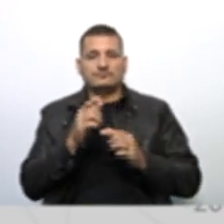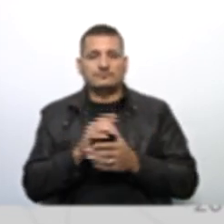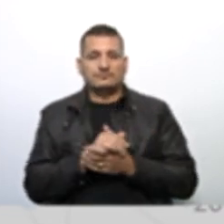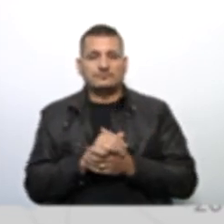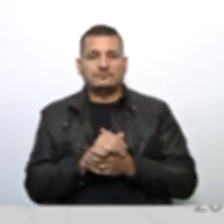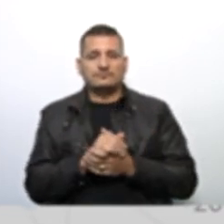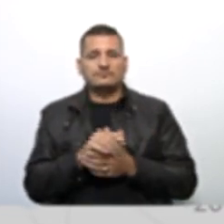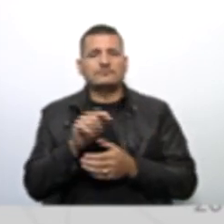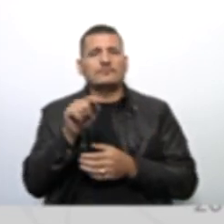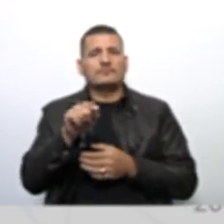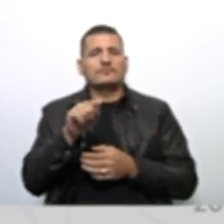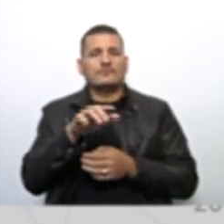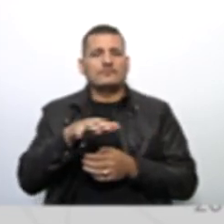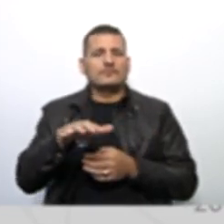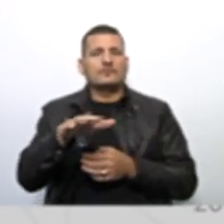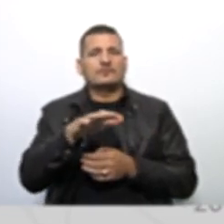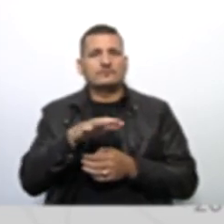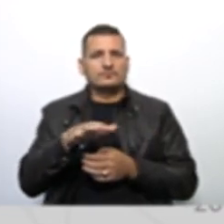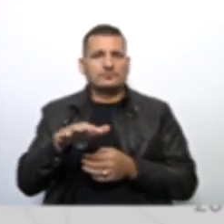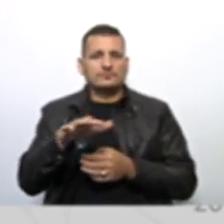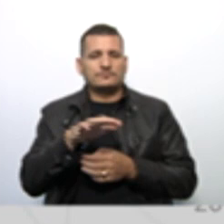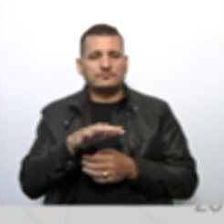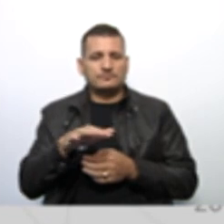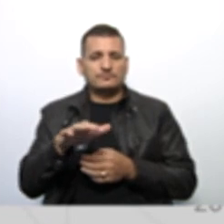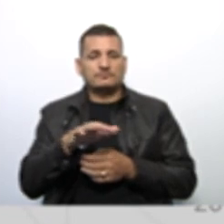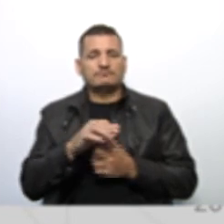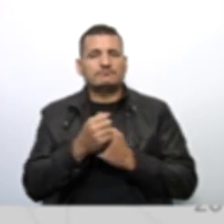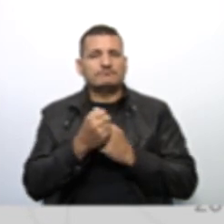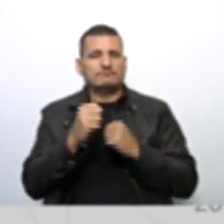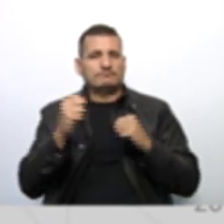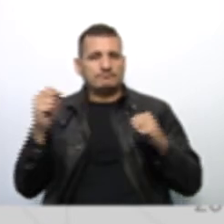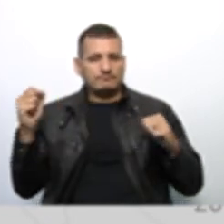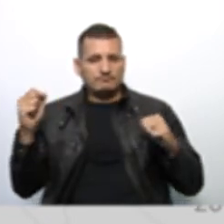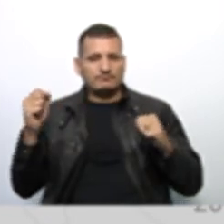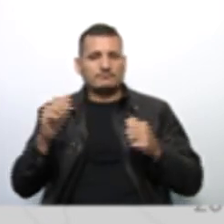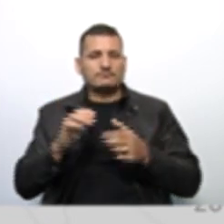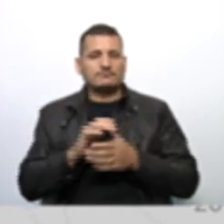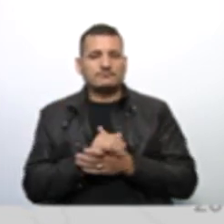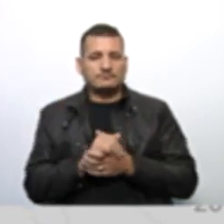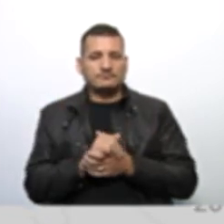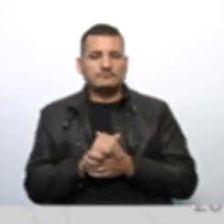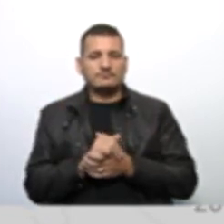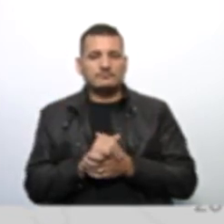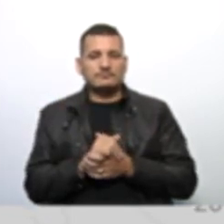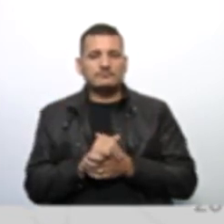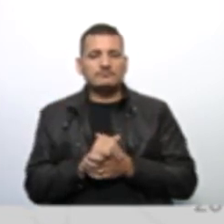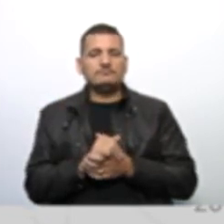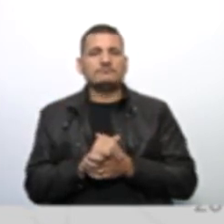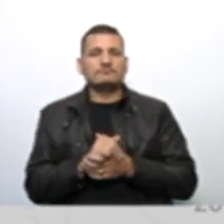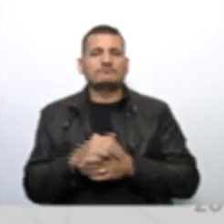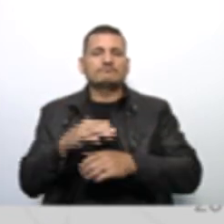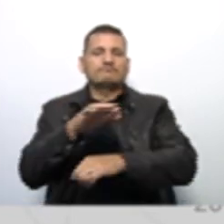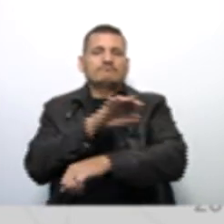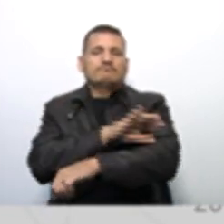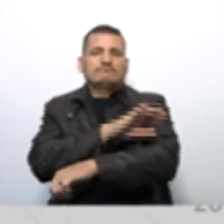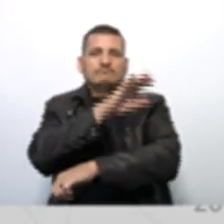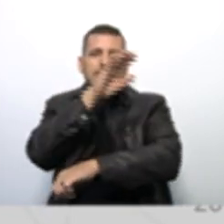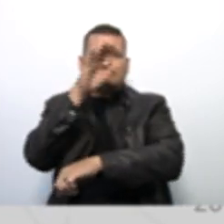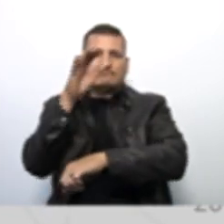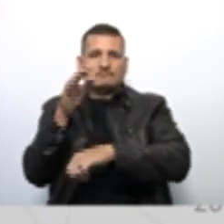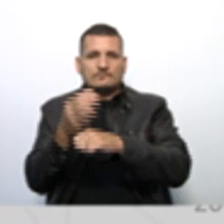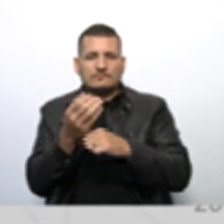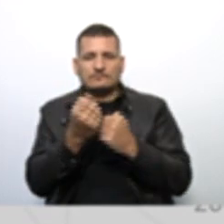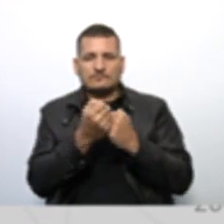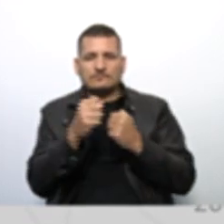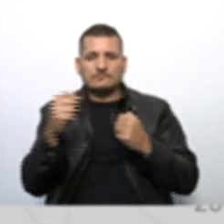um ambiente extremamente grande, ok? É um galpão enorme. Isso daqui,